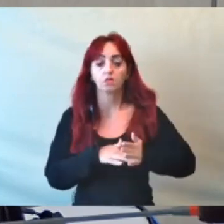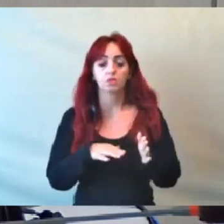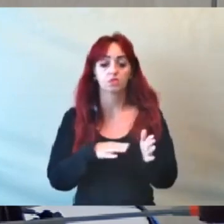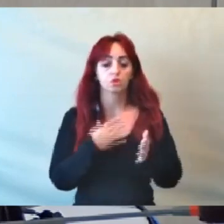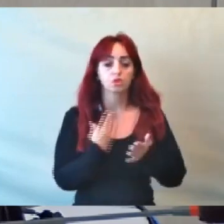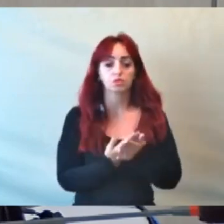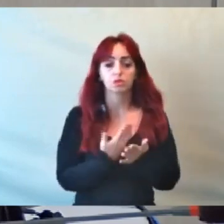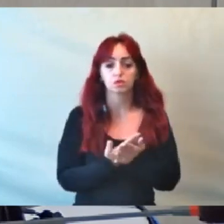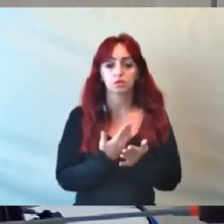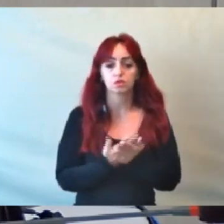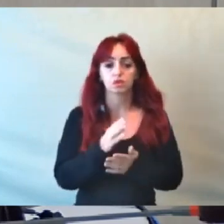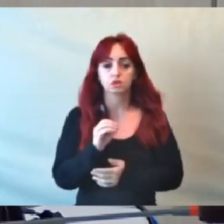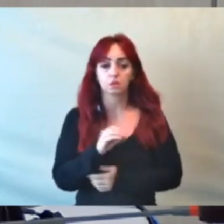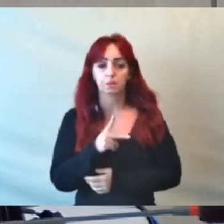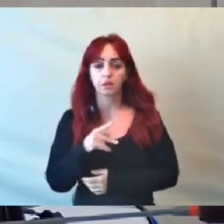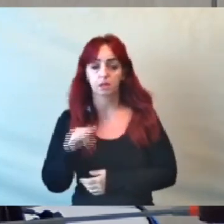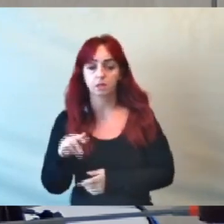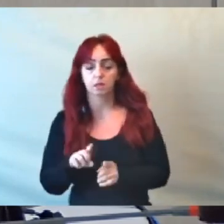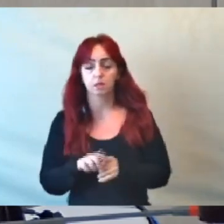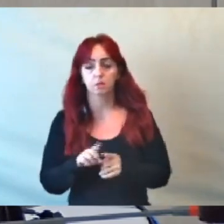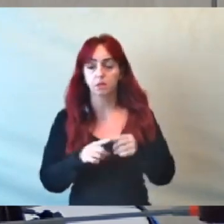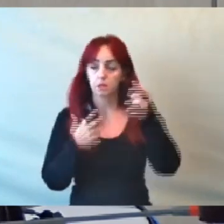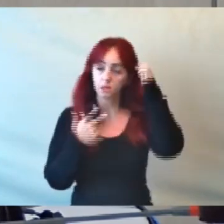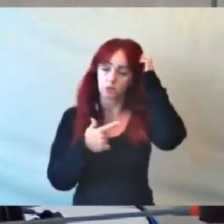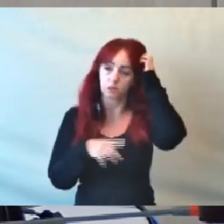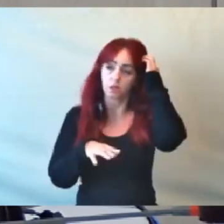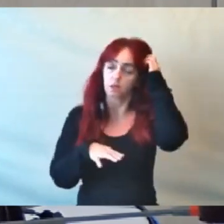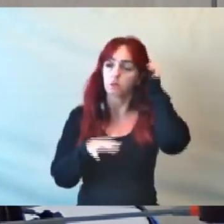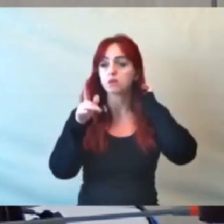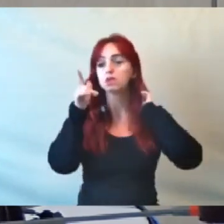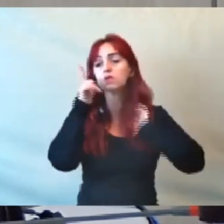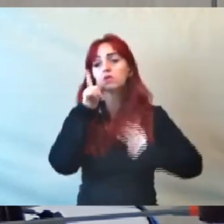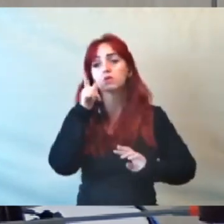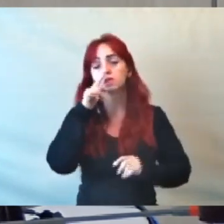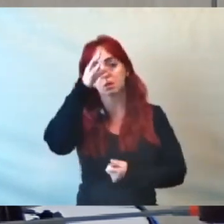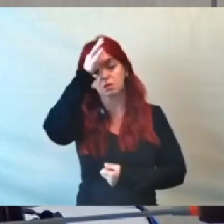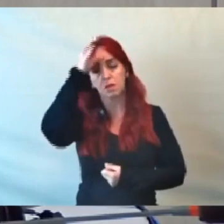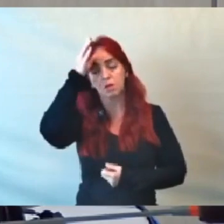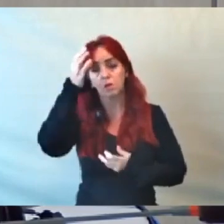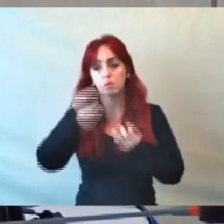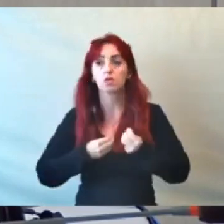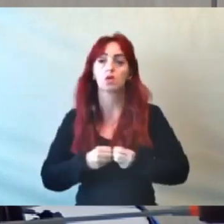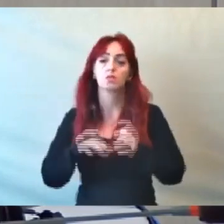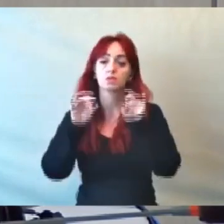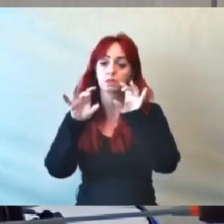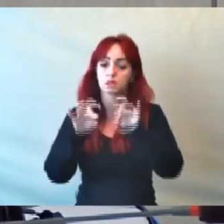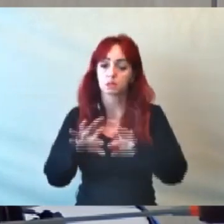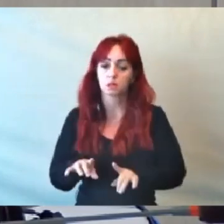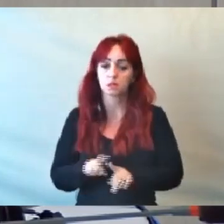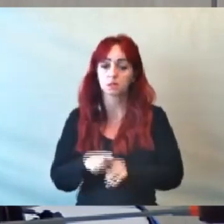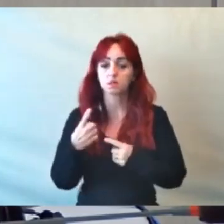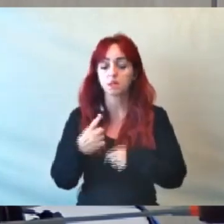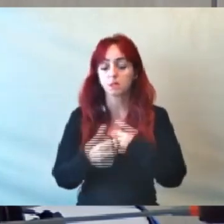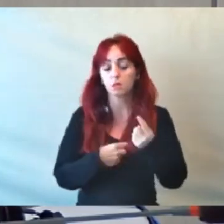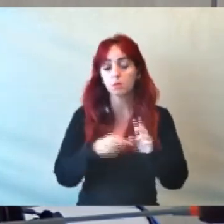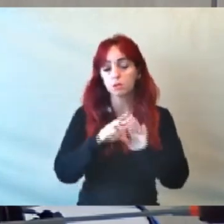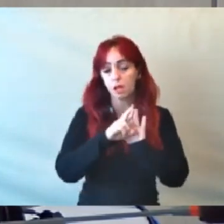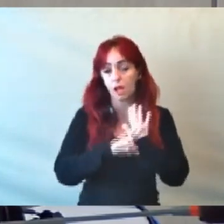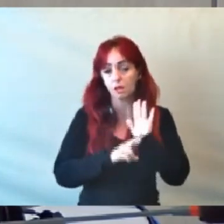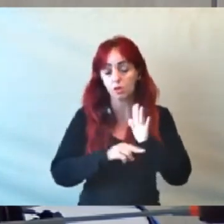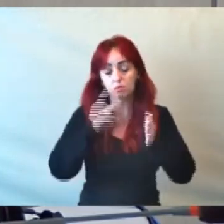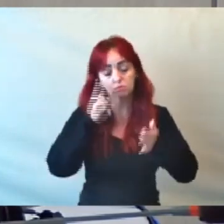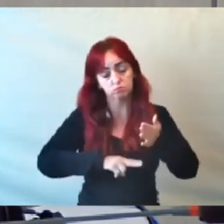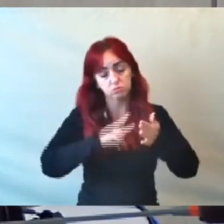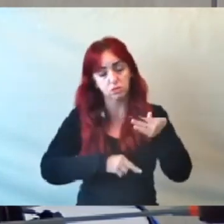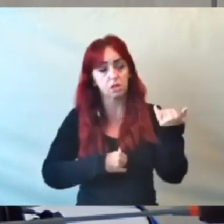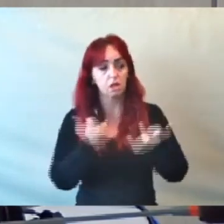de Vereadores como especialistas na Lagoa da Pampulha, mas após tantos relatórios, tantas informações, tantas observações, a gente, de